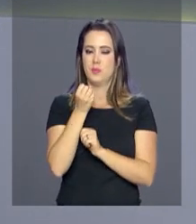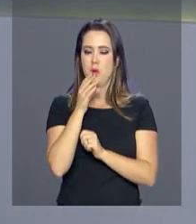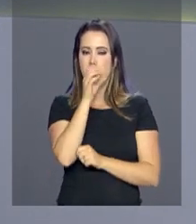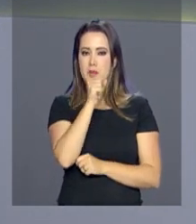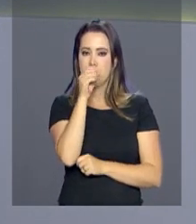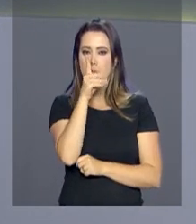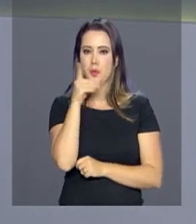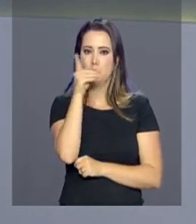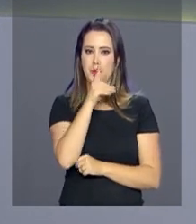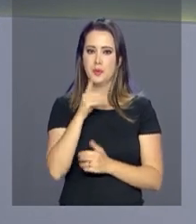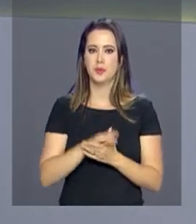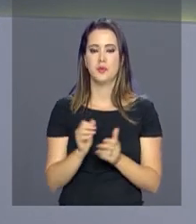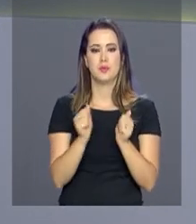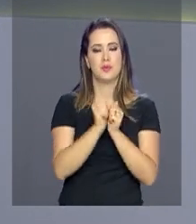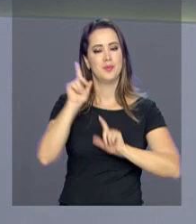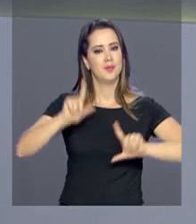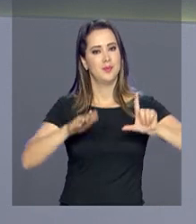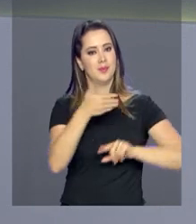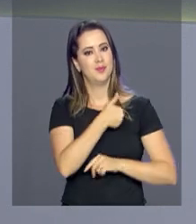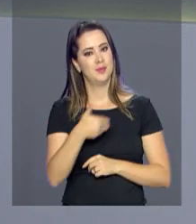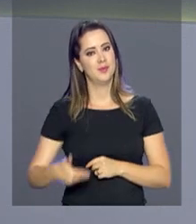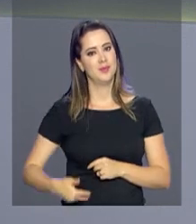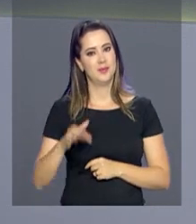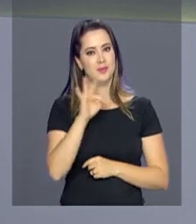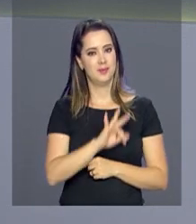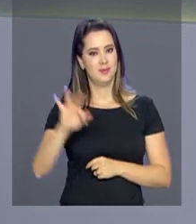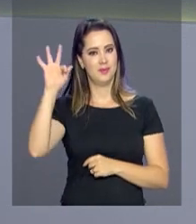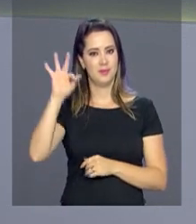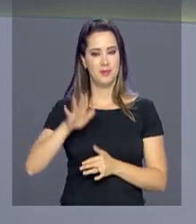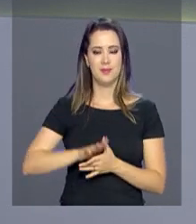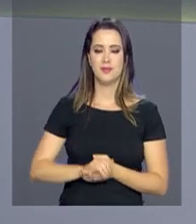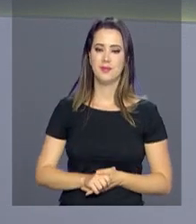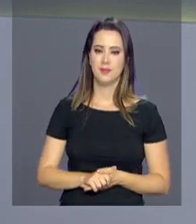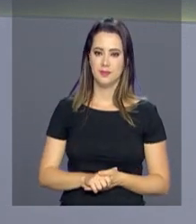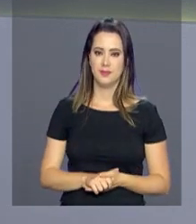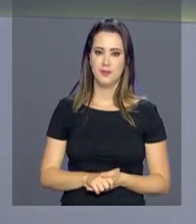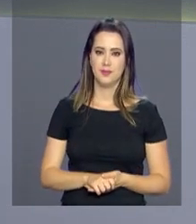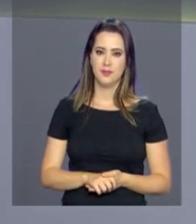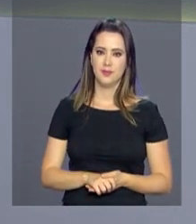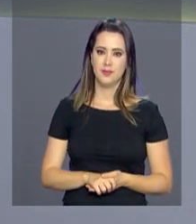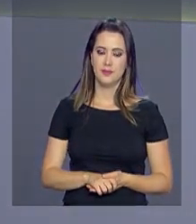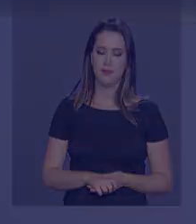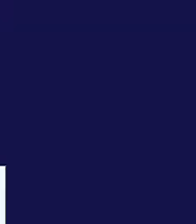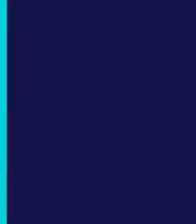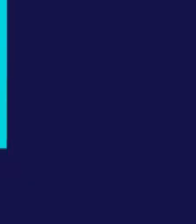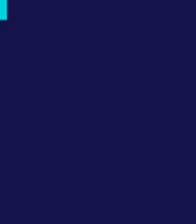bom fim de semana continue com a gente aqui na nbr a tv do governo federal